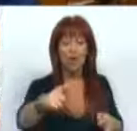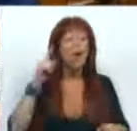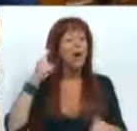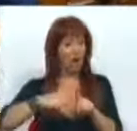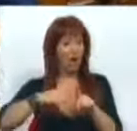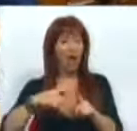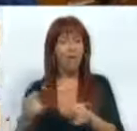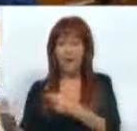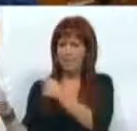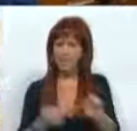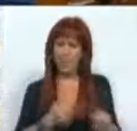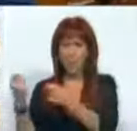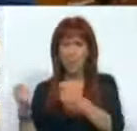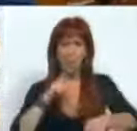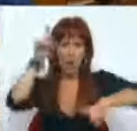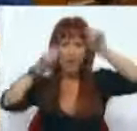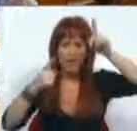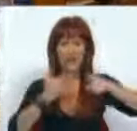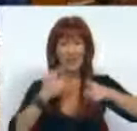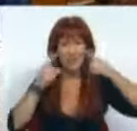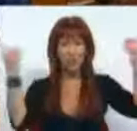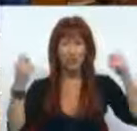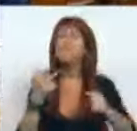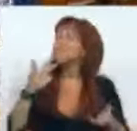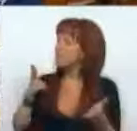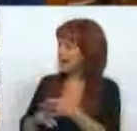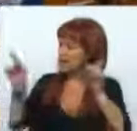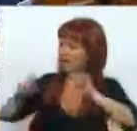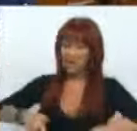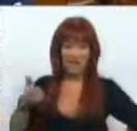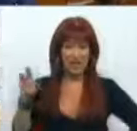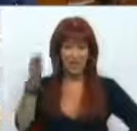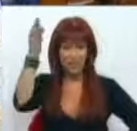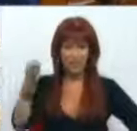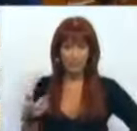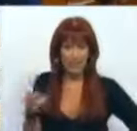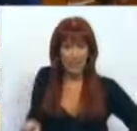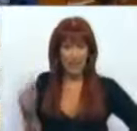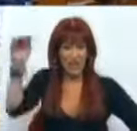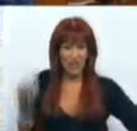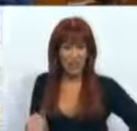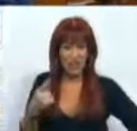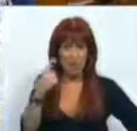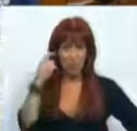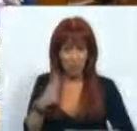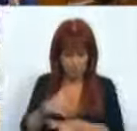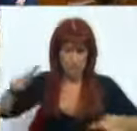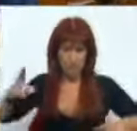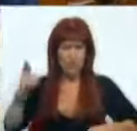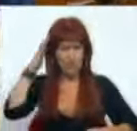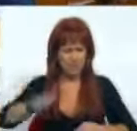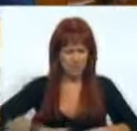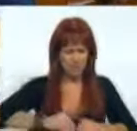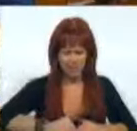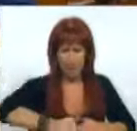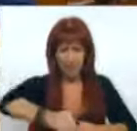propiciou o regresso de investidores aos leilões de dívida pública. Mas não é menos verdade que taxas mais baixas, procura crescente e maior